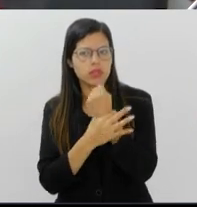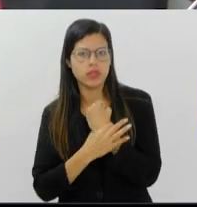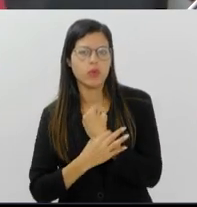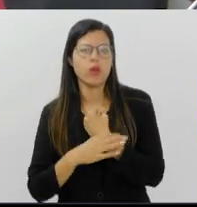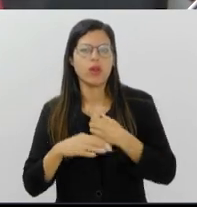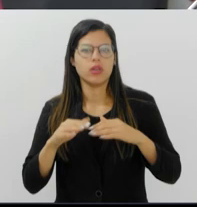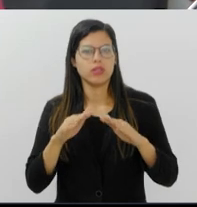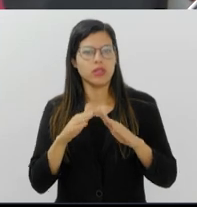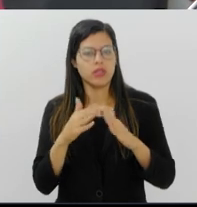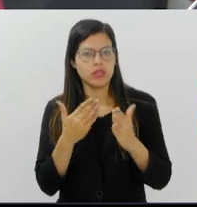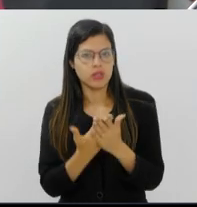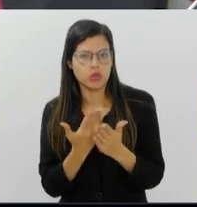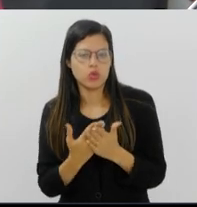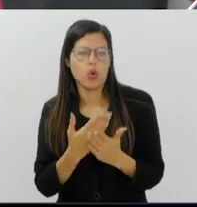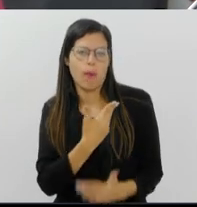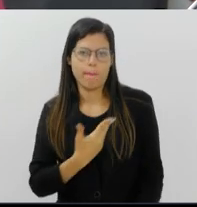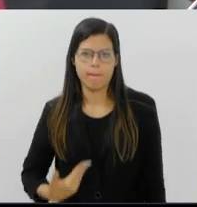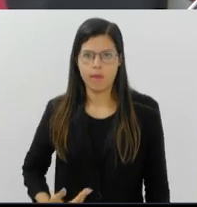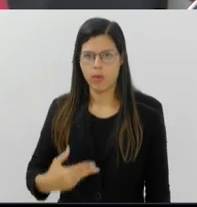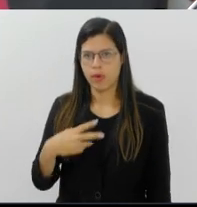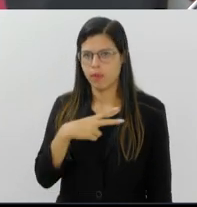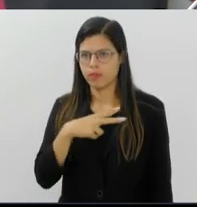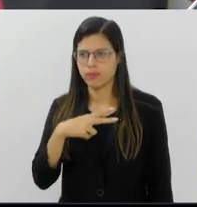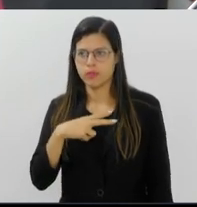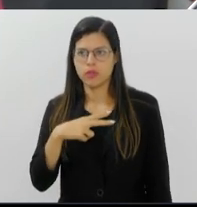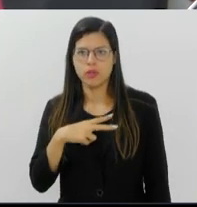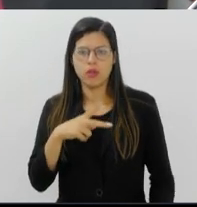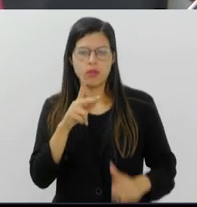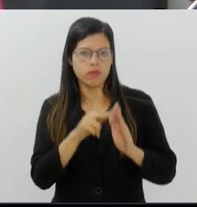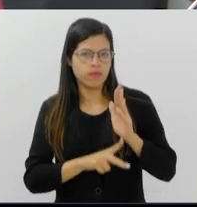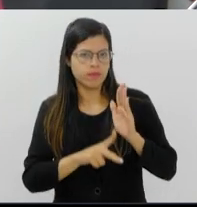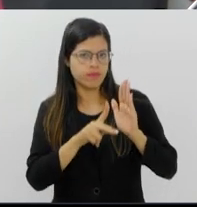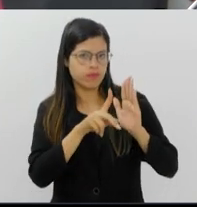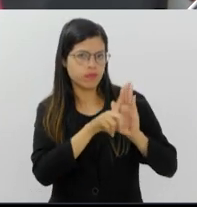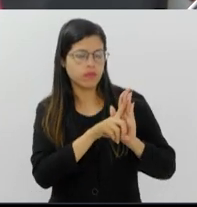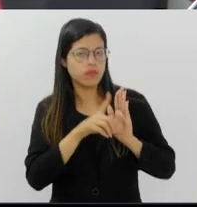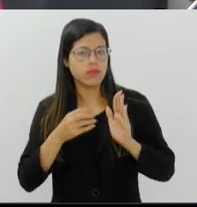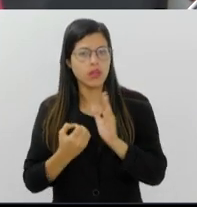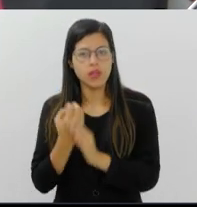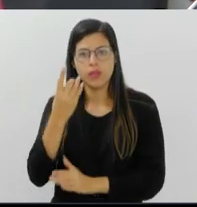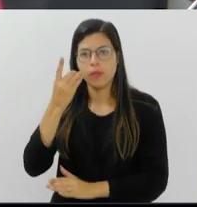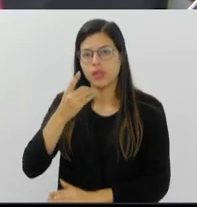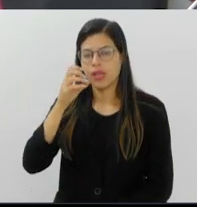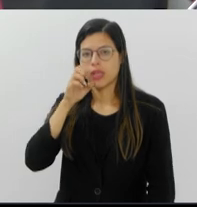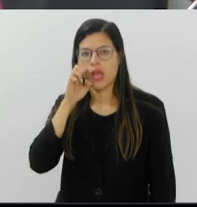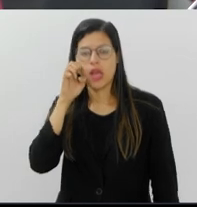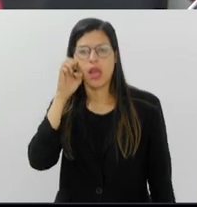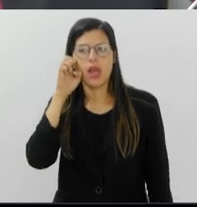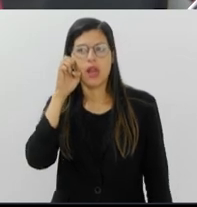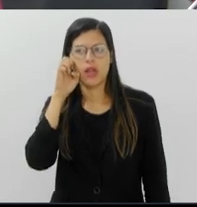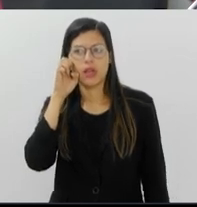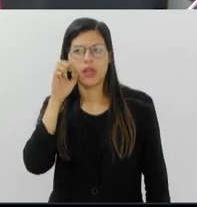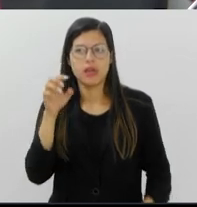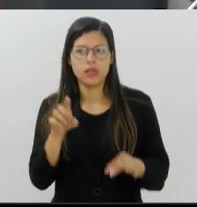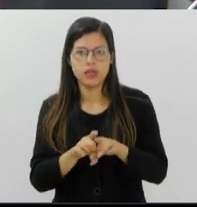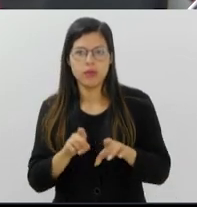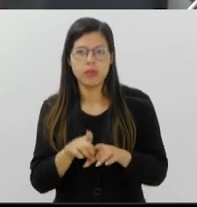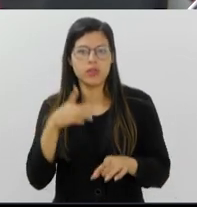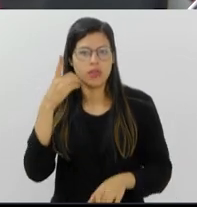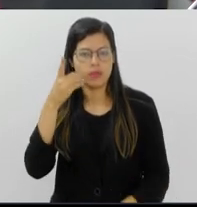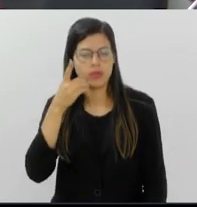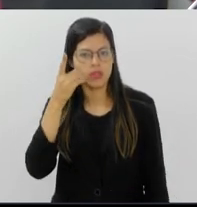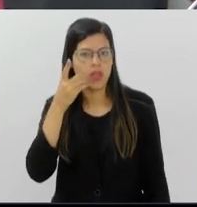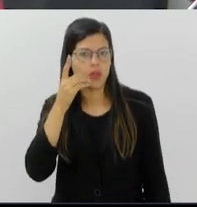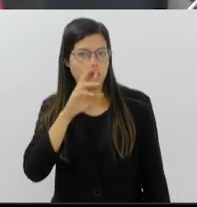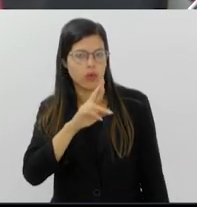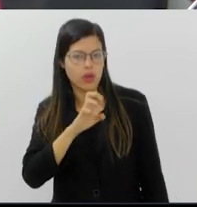de ensino públicas e privadas do estado. O projeto de lei de autoria da deputada Élica Takimoto e também dos deputados Renato